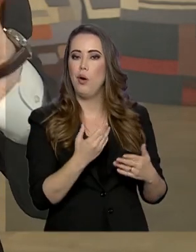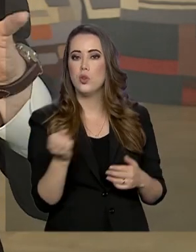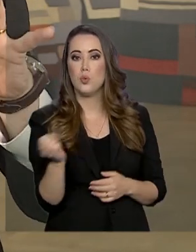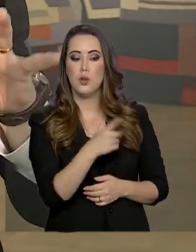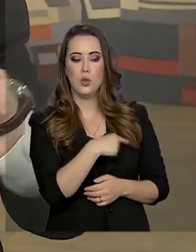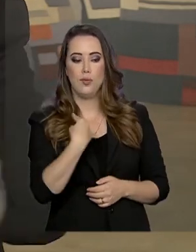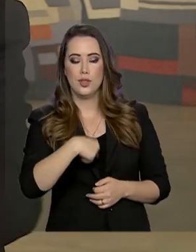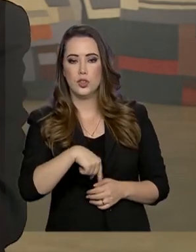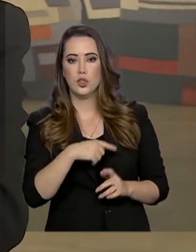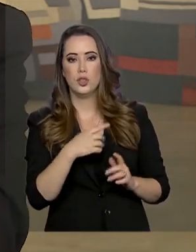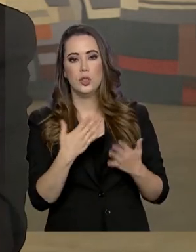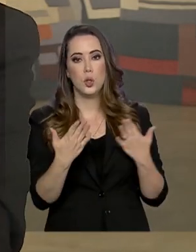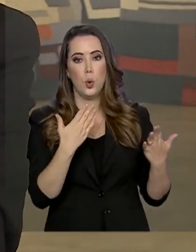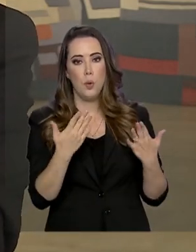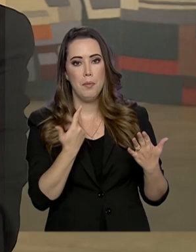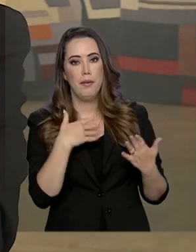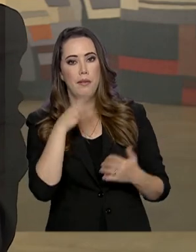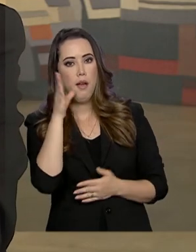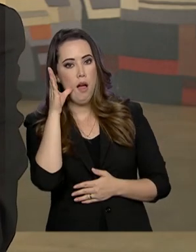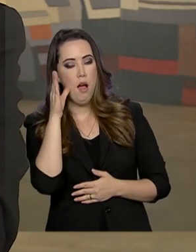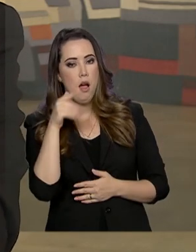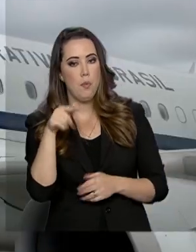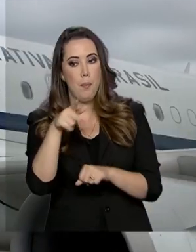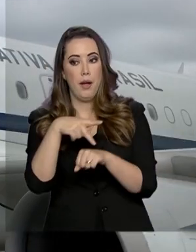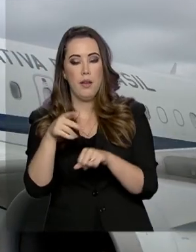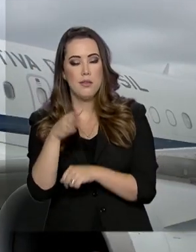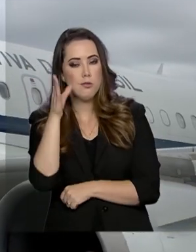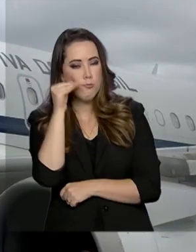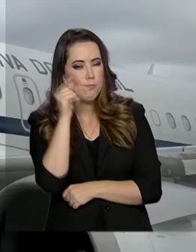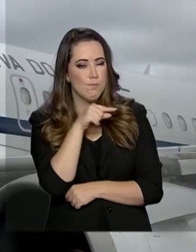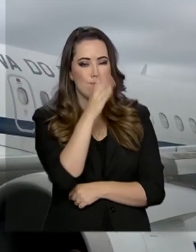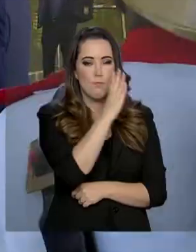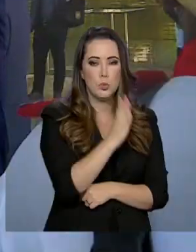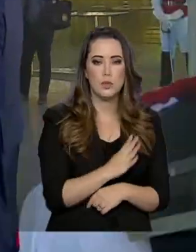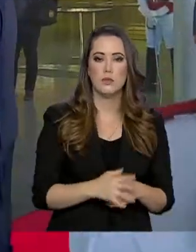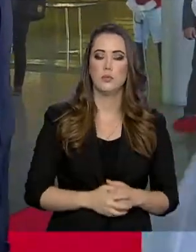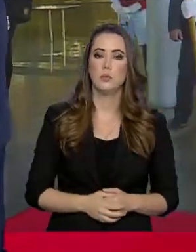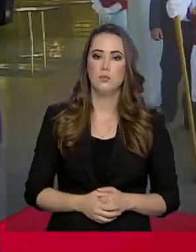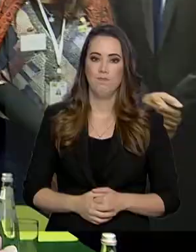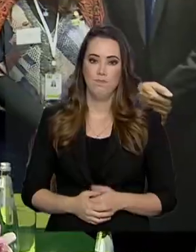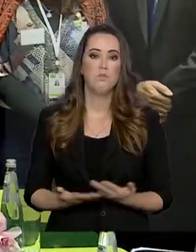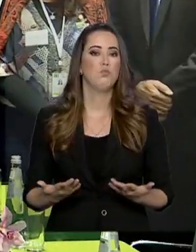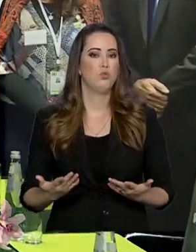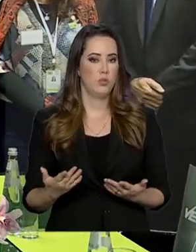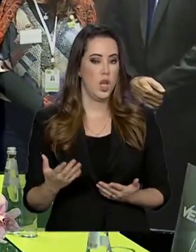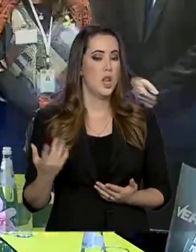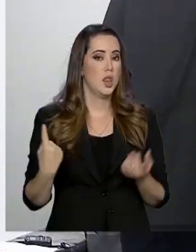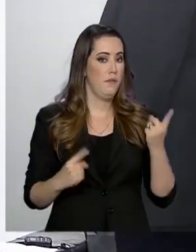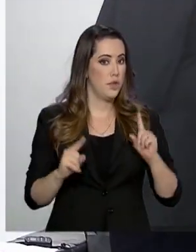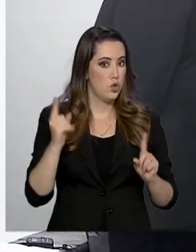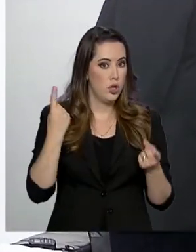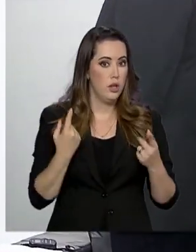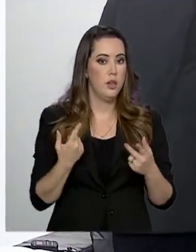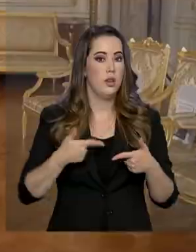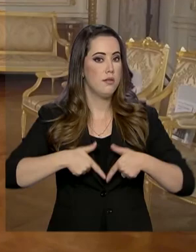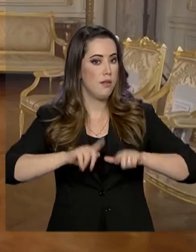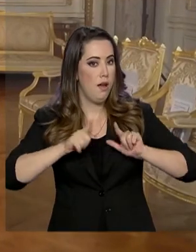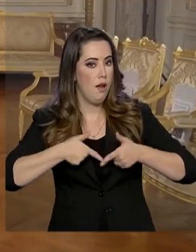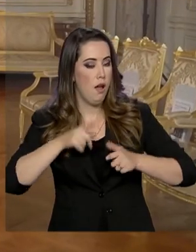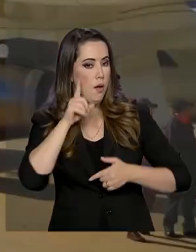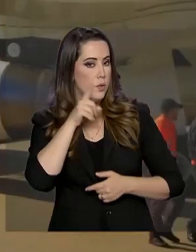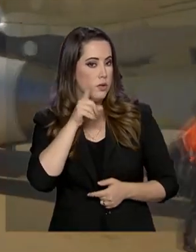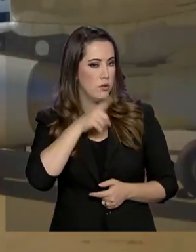uma nova China no sentido de atratividade de investimentos. E não para por aí. Chile, Israel, Estados Unidos,